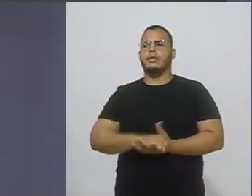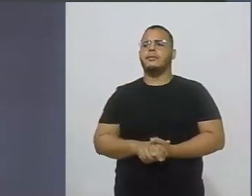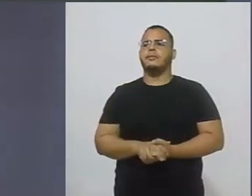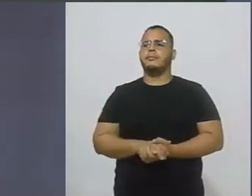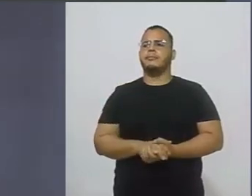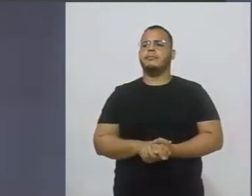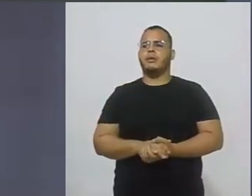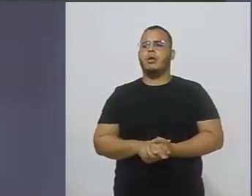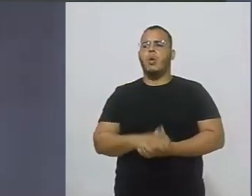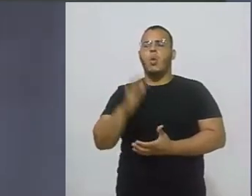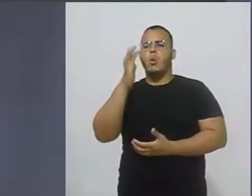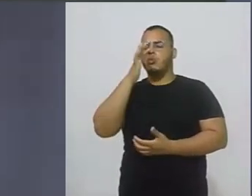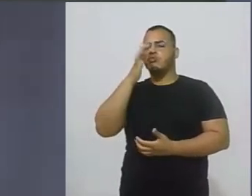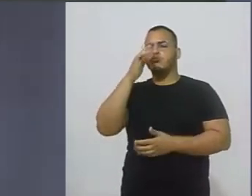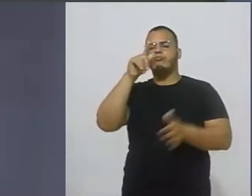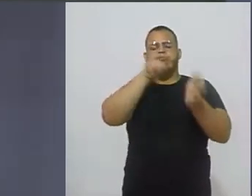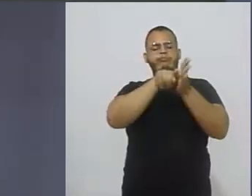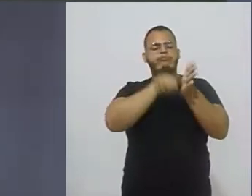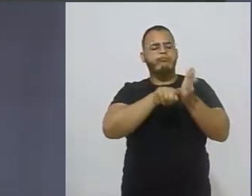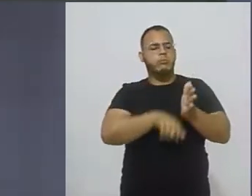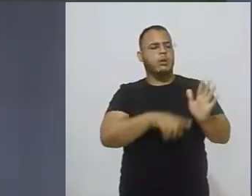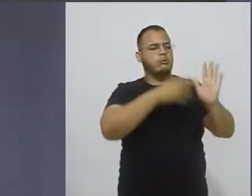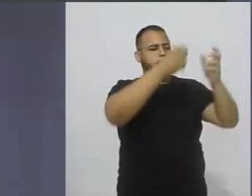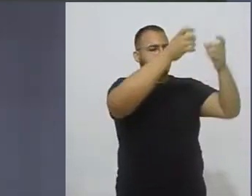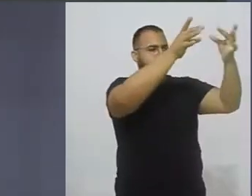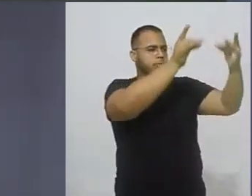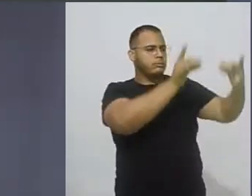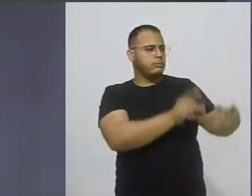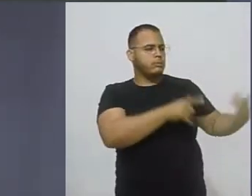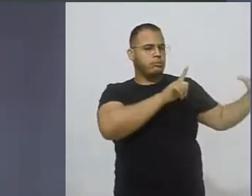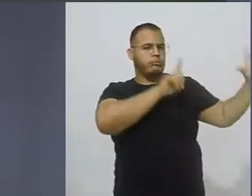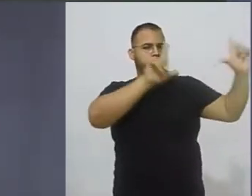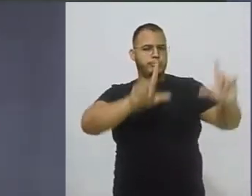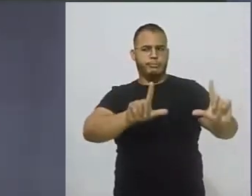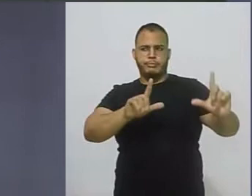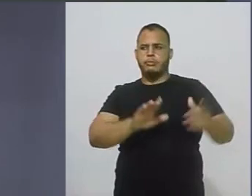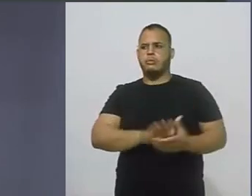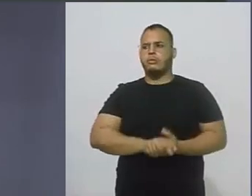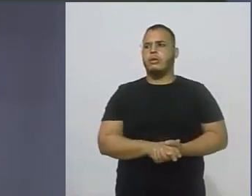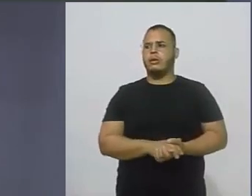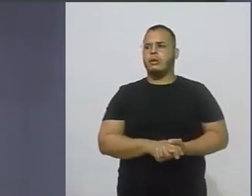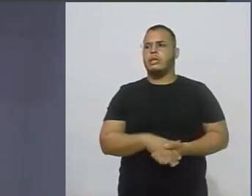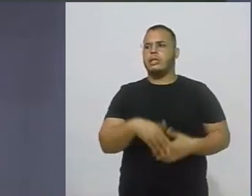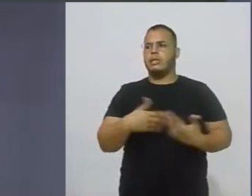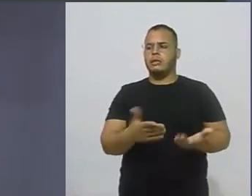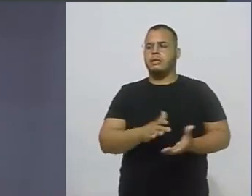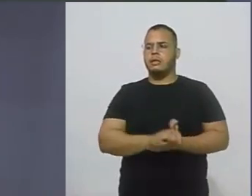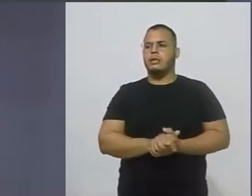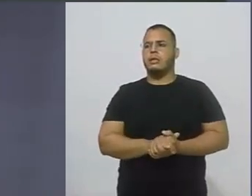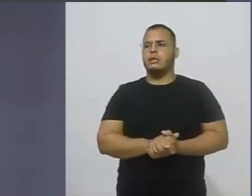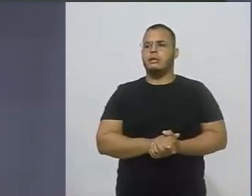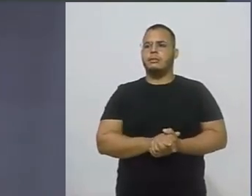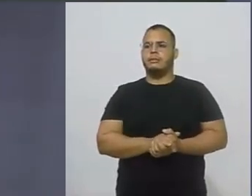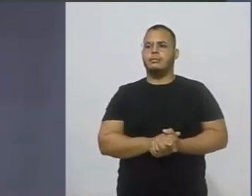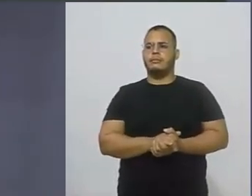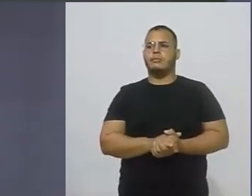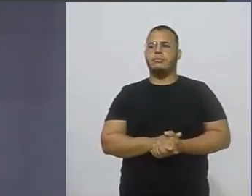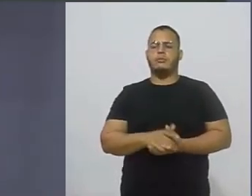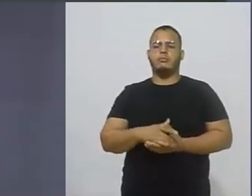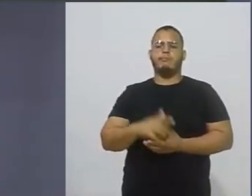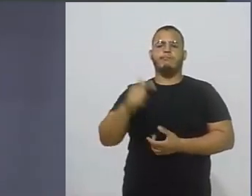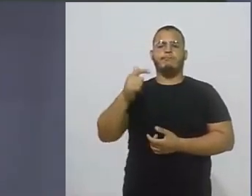estrutura aqui a gente consegue observar. Tem aqui o cérebro, a mesma região onde vai estar o hipotálamo. Essa parte aqui superior é o